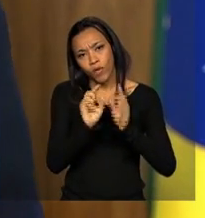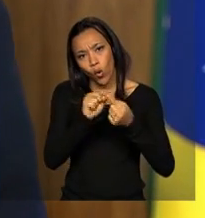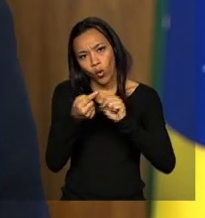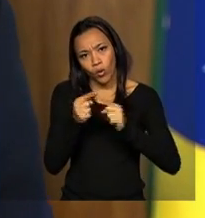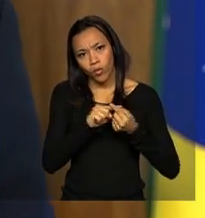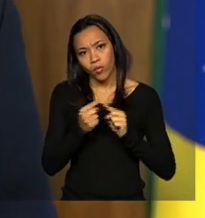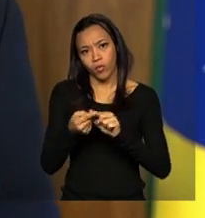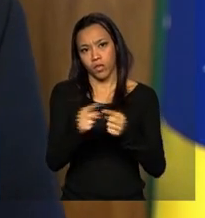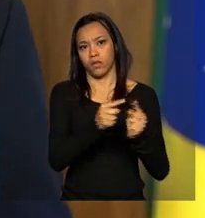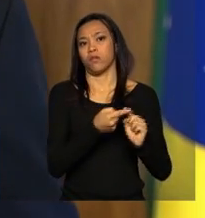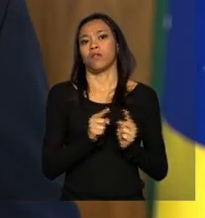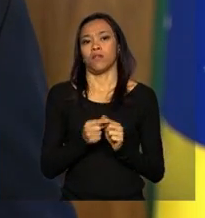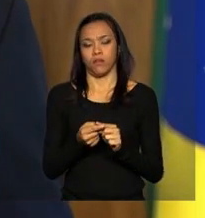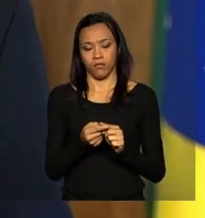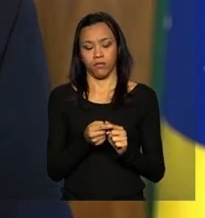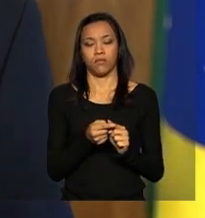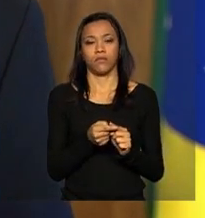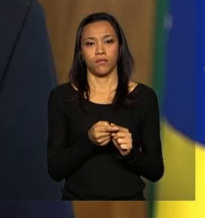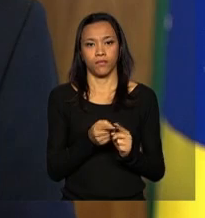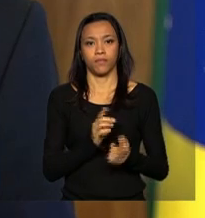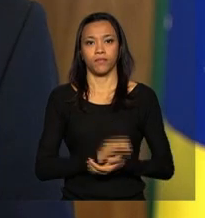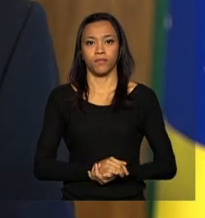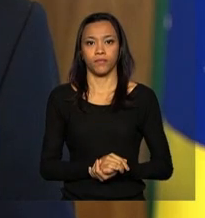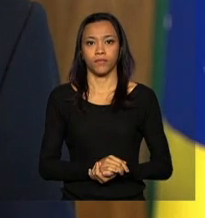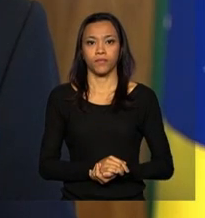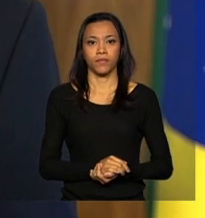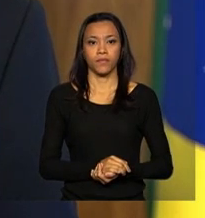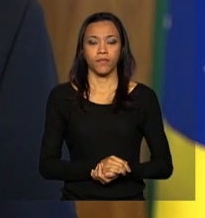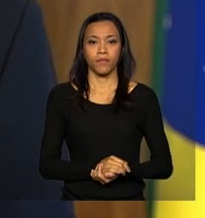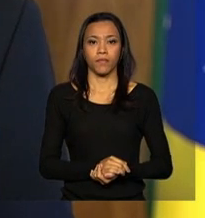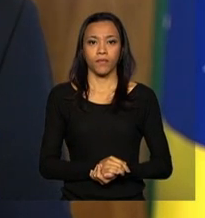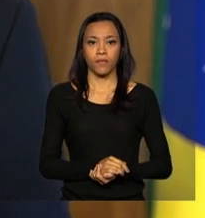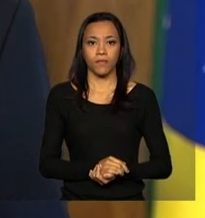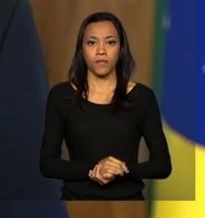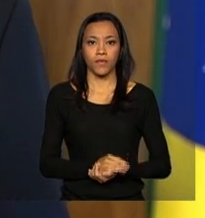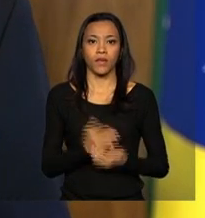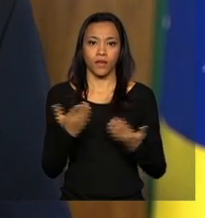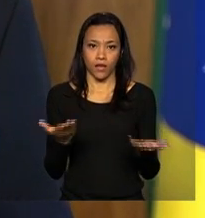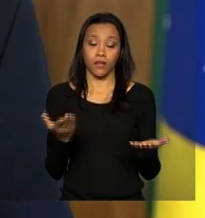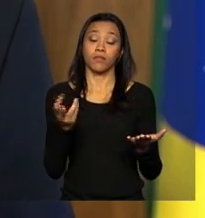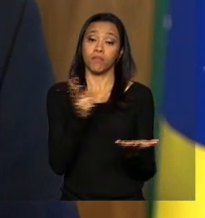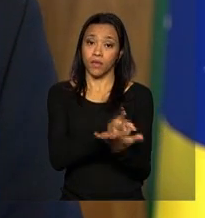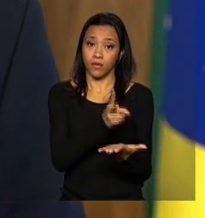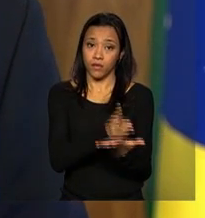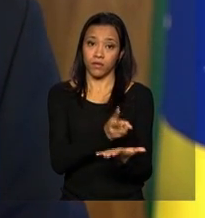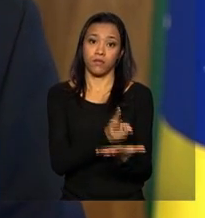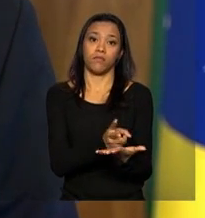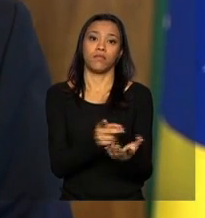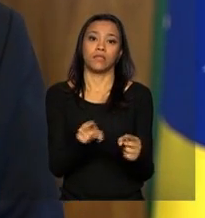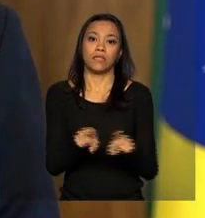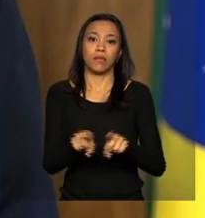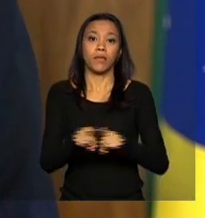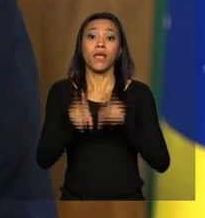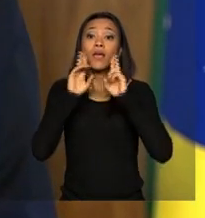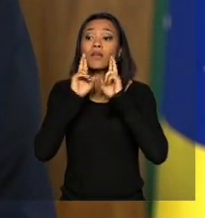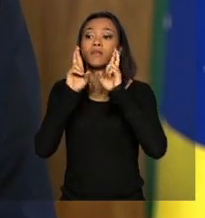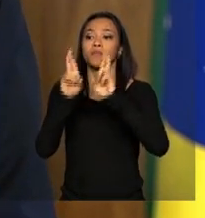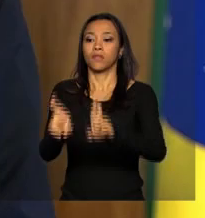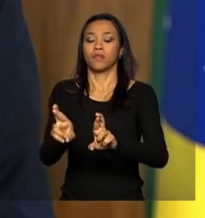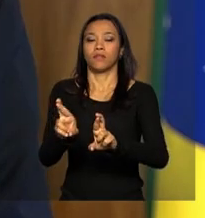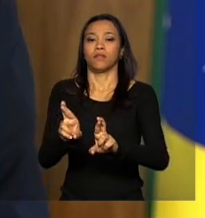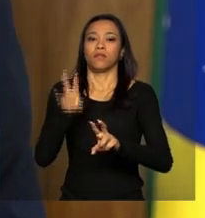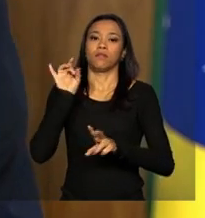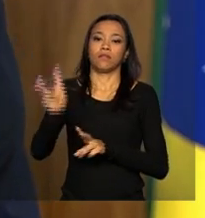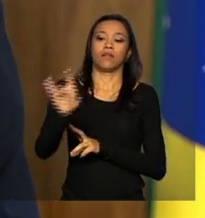nós antecipadamente com relação a este encontro. Da mesma forma, considerando as condições especiais e as